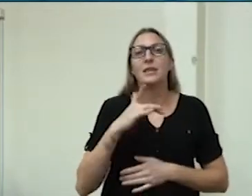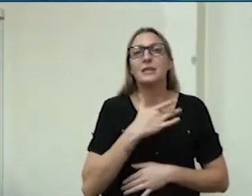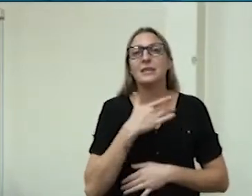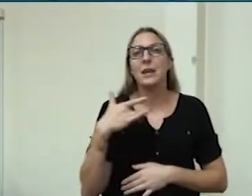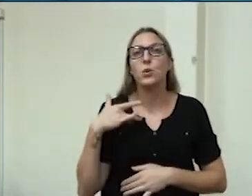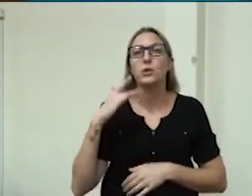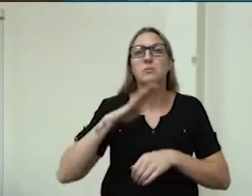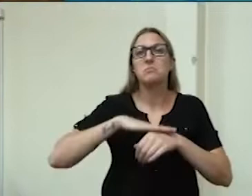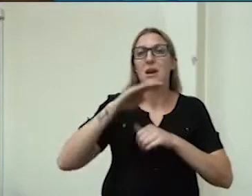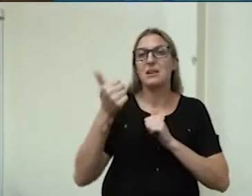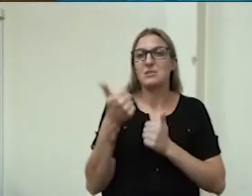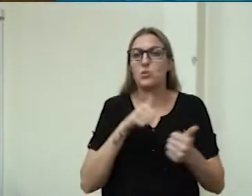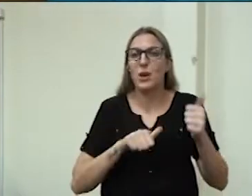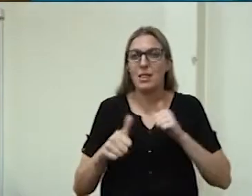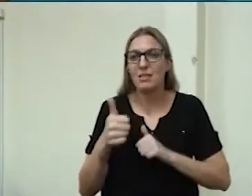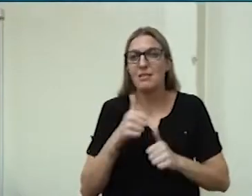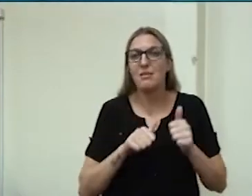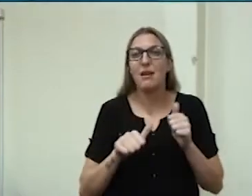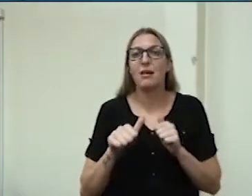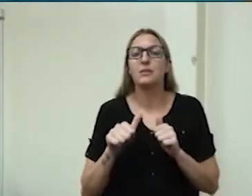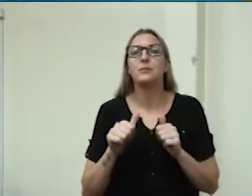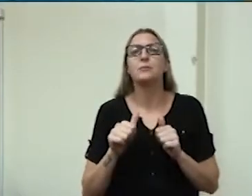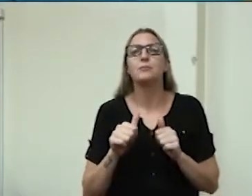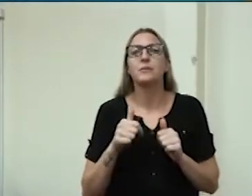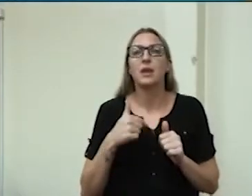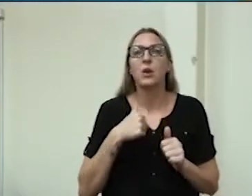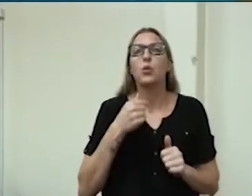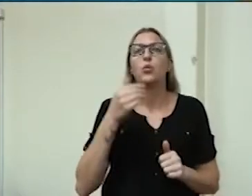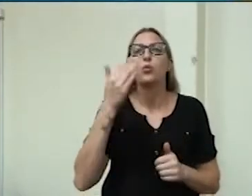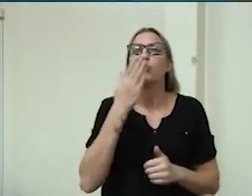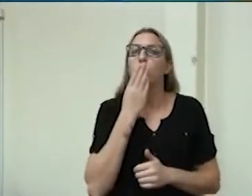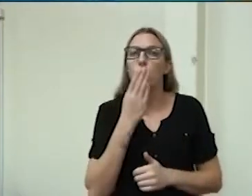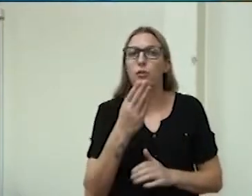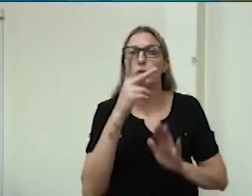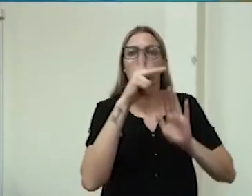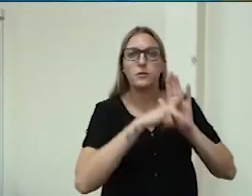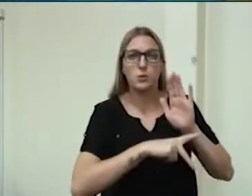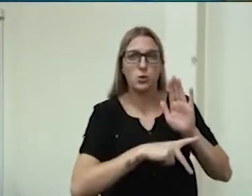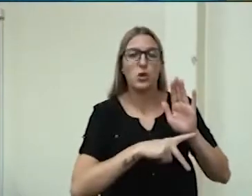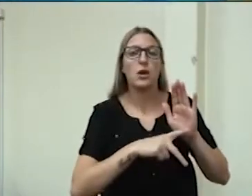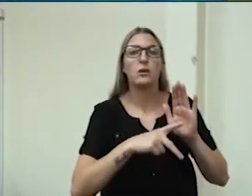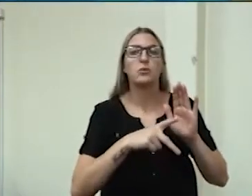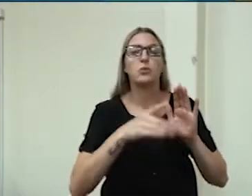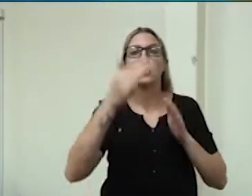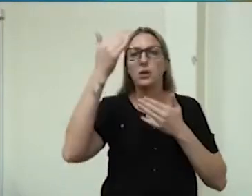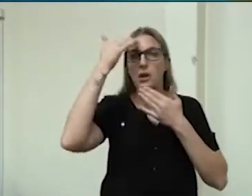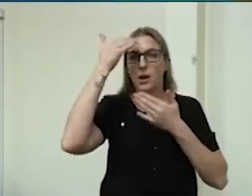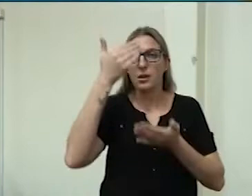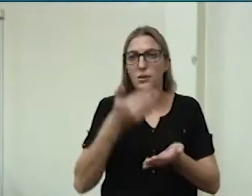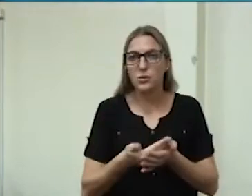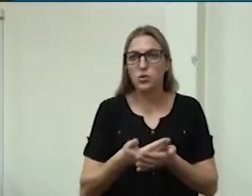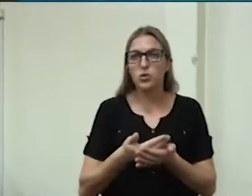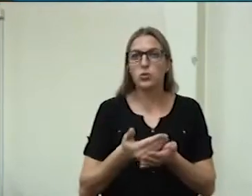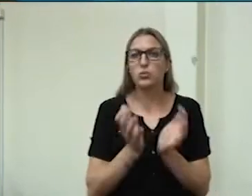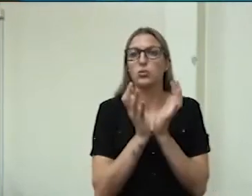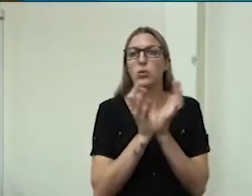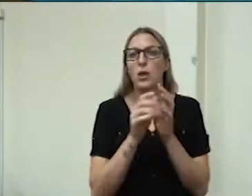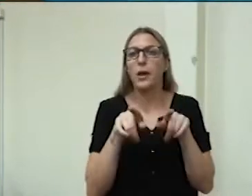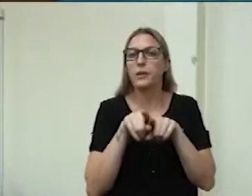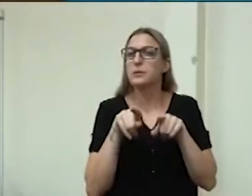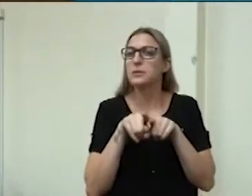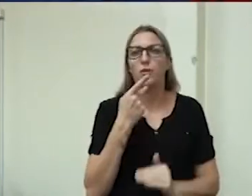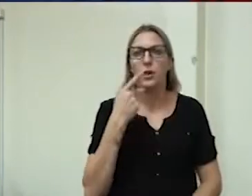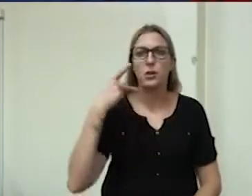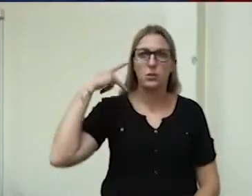especialidades. Então, sou favorável a esse projeto e acredito que vamos contar aqui com o apoio de todos os vereadores, que é importante para a gente conseguir realmente formar médicos